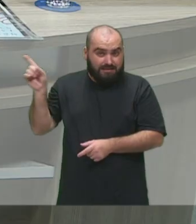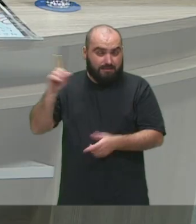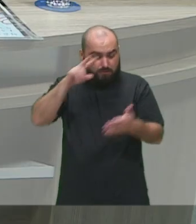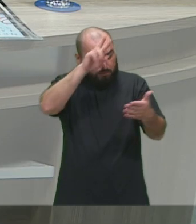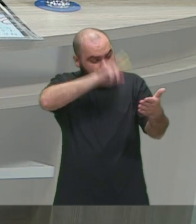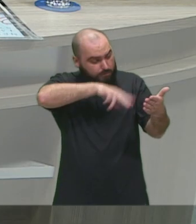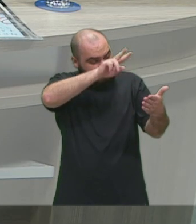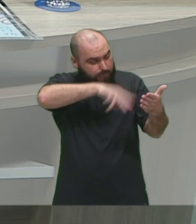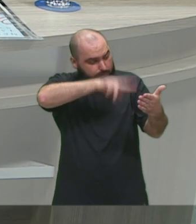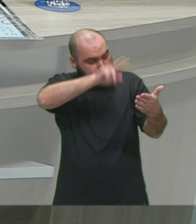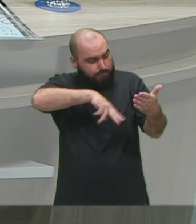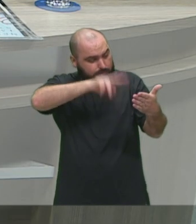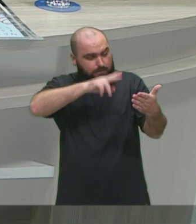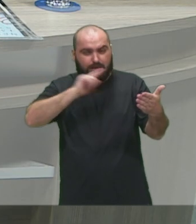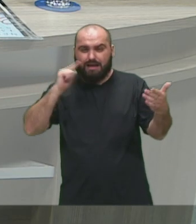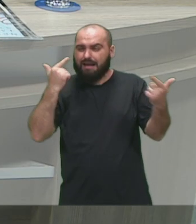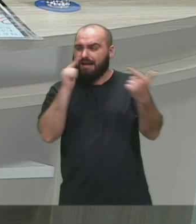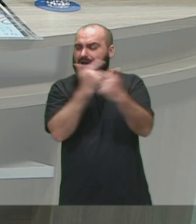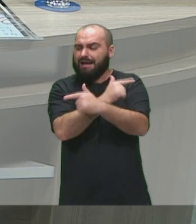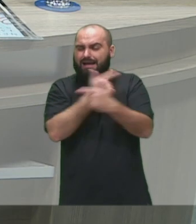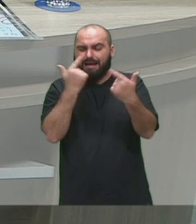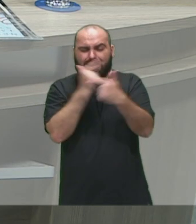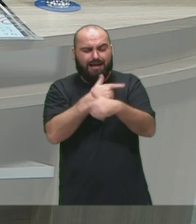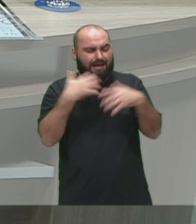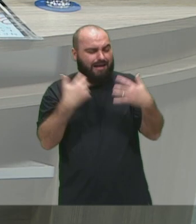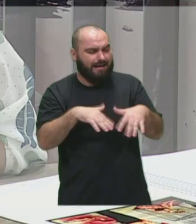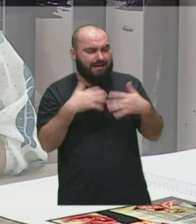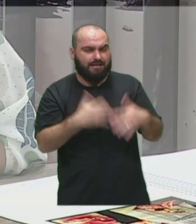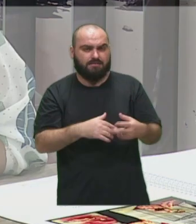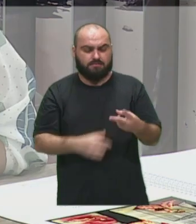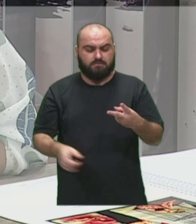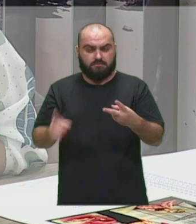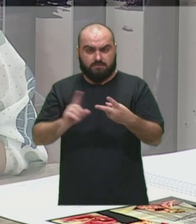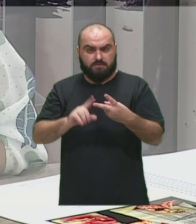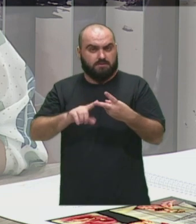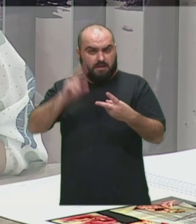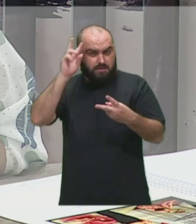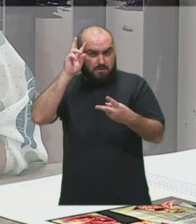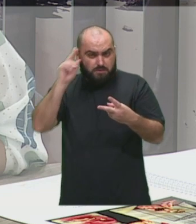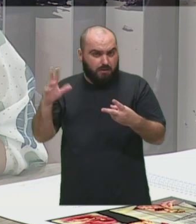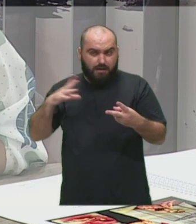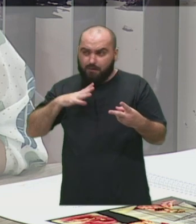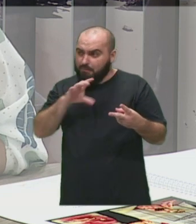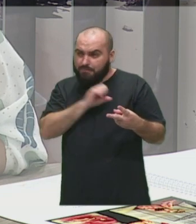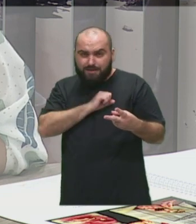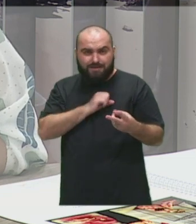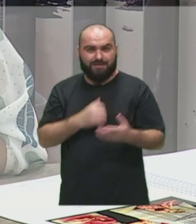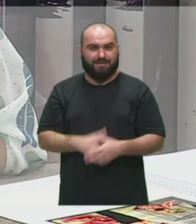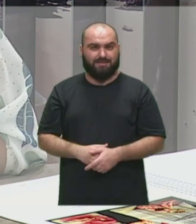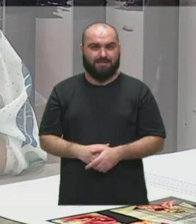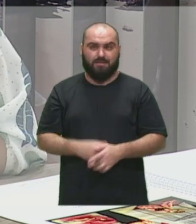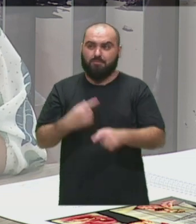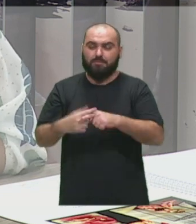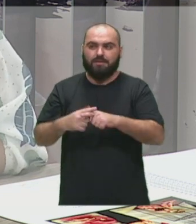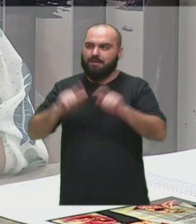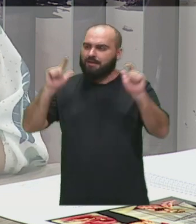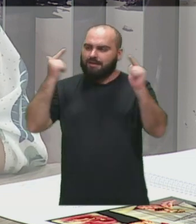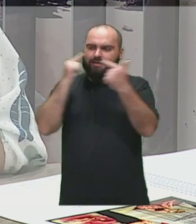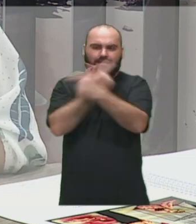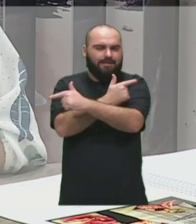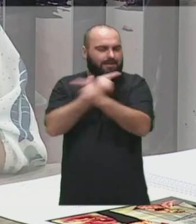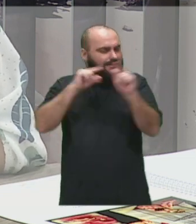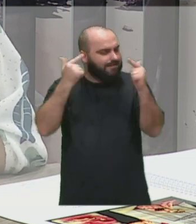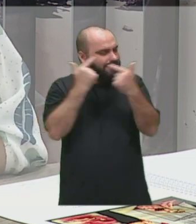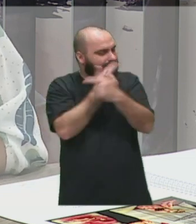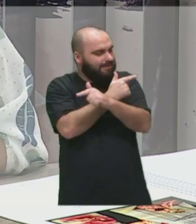lê, que tu se acaba de tanto rir. Tem histórias que eu amei, porque é engraçada, a maioria são